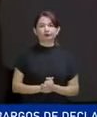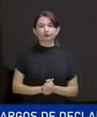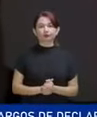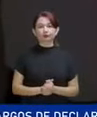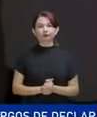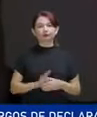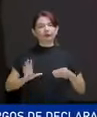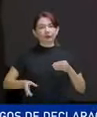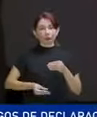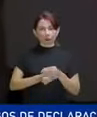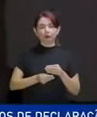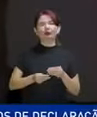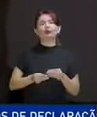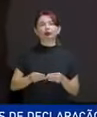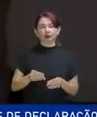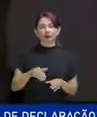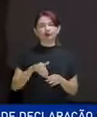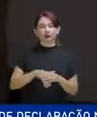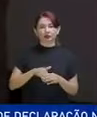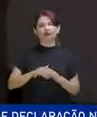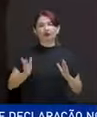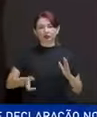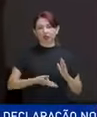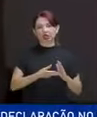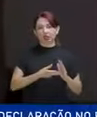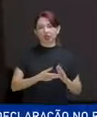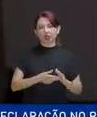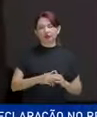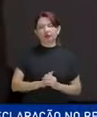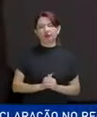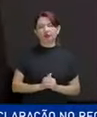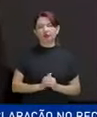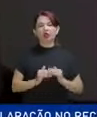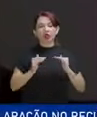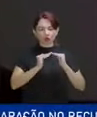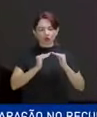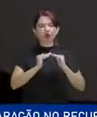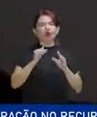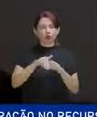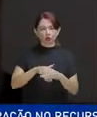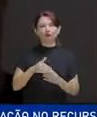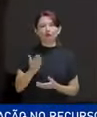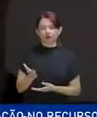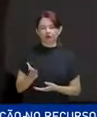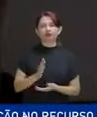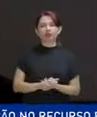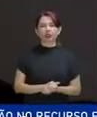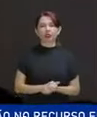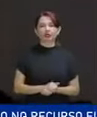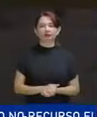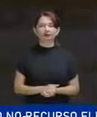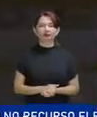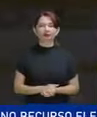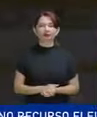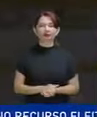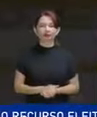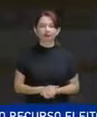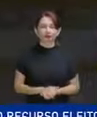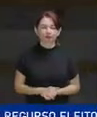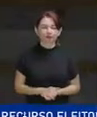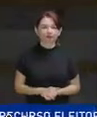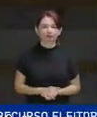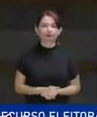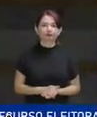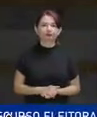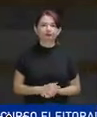faça essa complementação no voto da eminente relatora, acompanhando-a integralmente em seu voto. É assim como voto, senhor presidente. Perfeito,